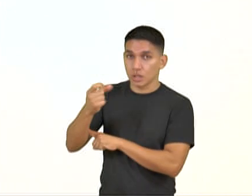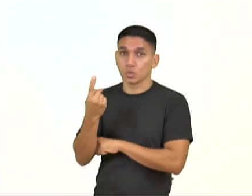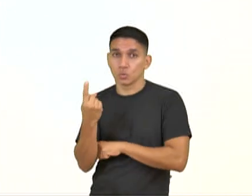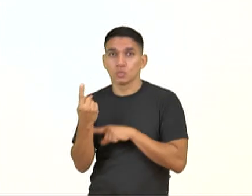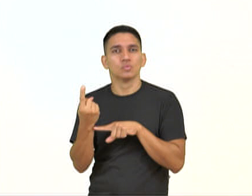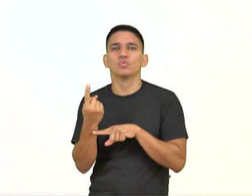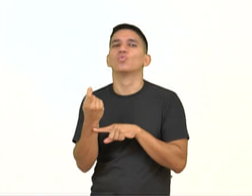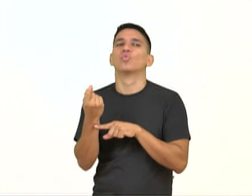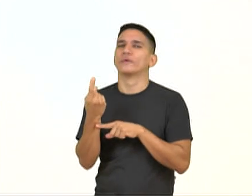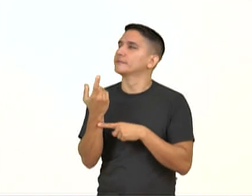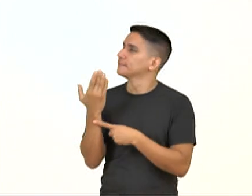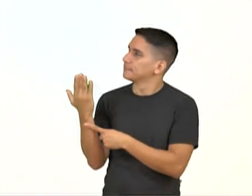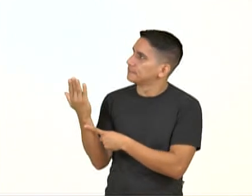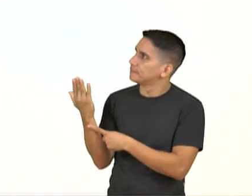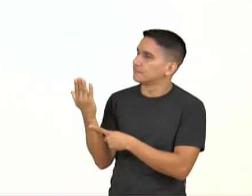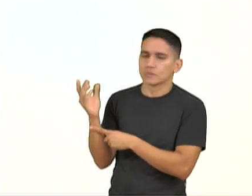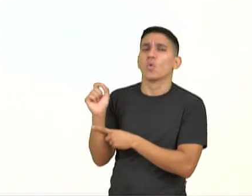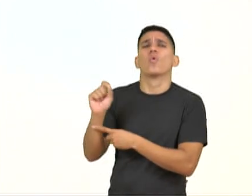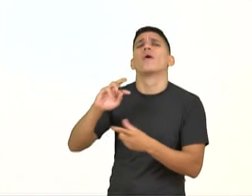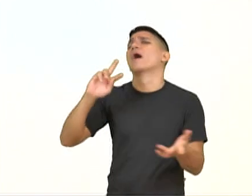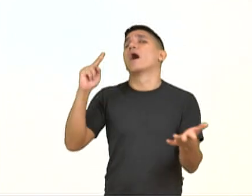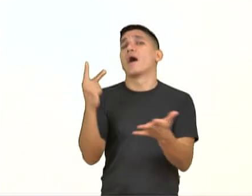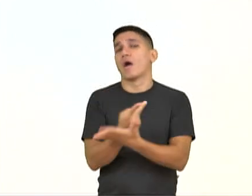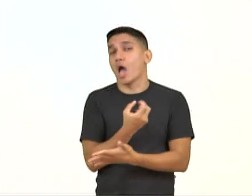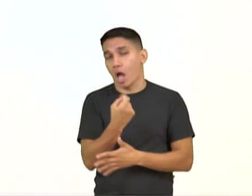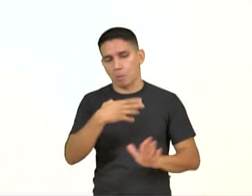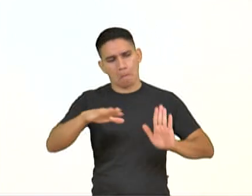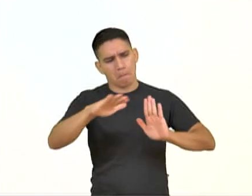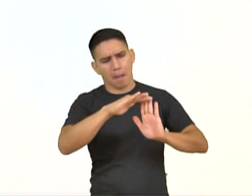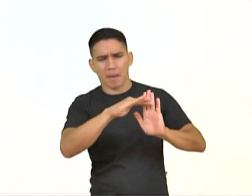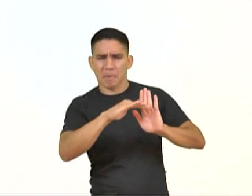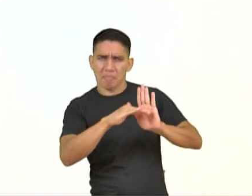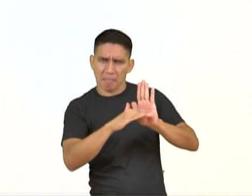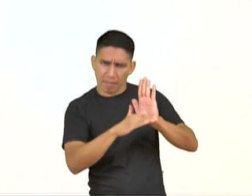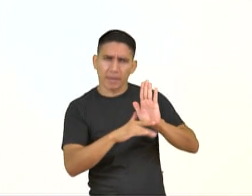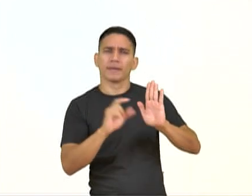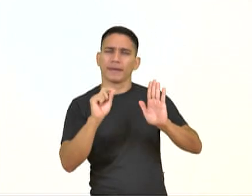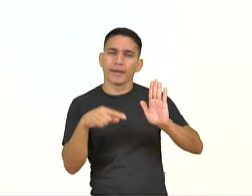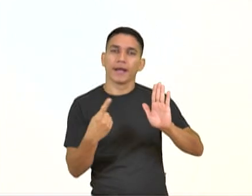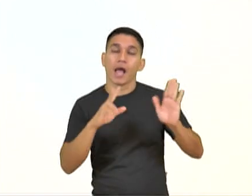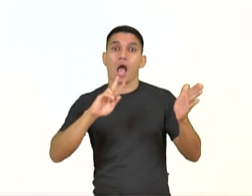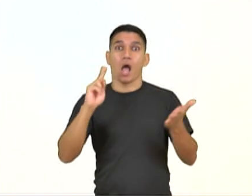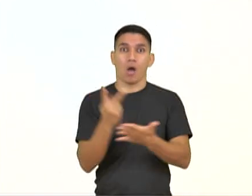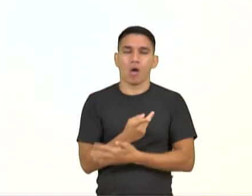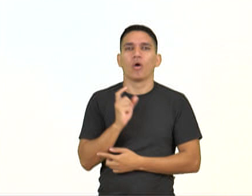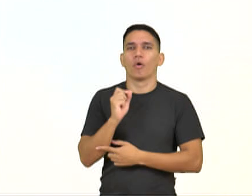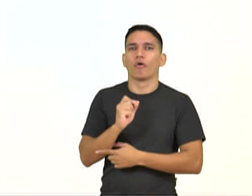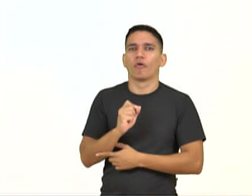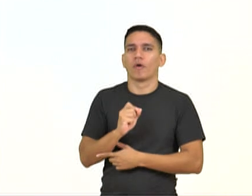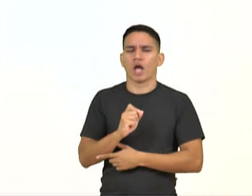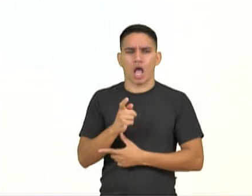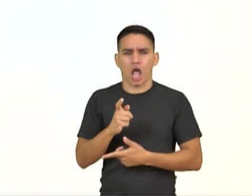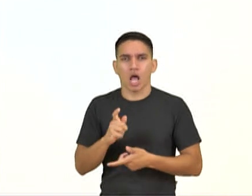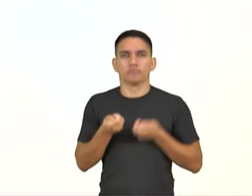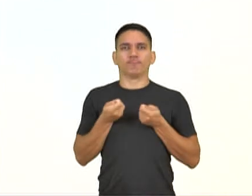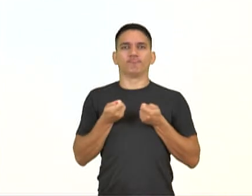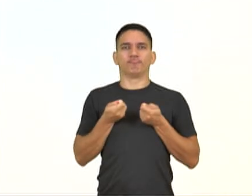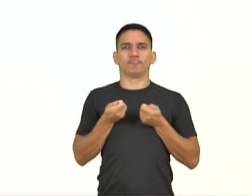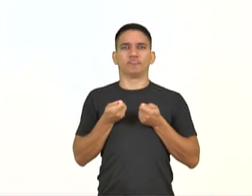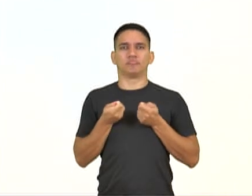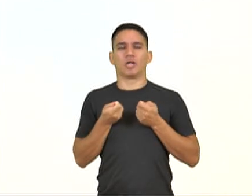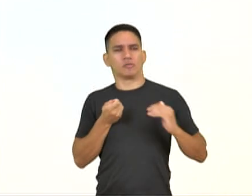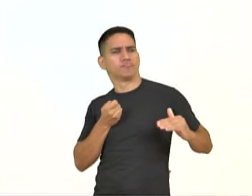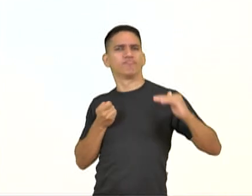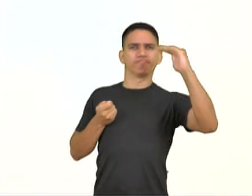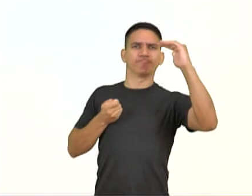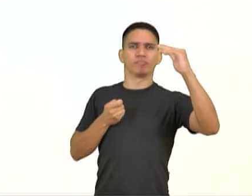1791. O que vai alguma das medidas aqui importantes, a gente vai ver que ocorreu o fim dos privilégios do clero e da